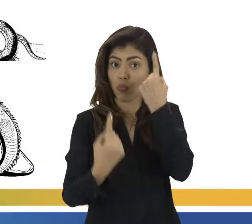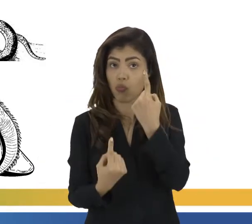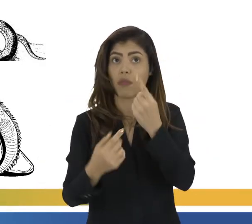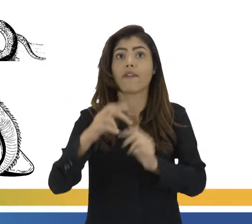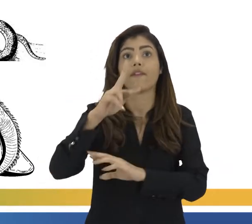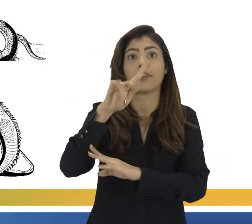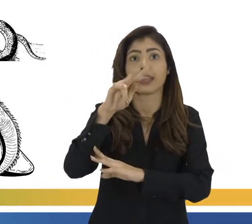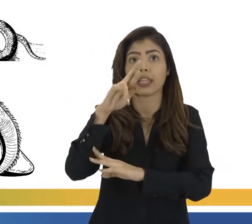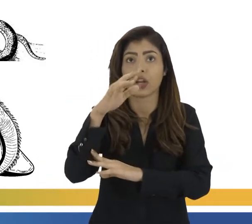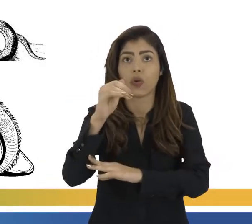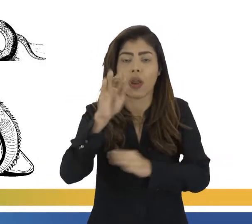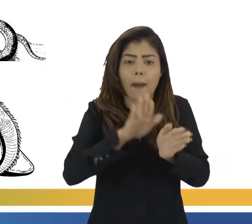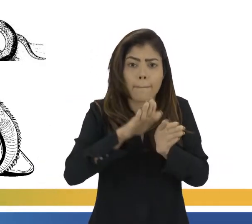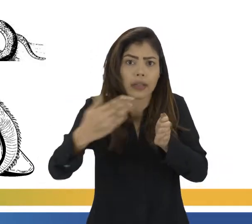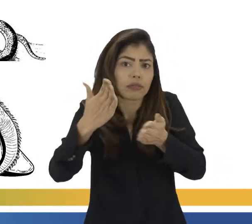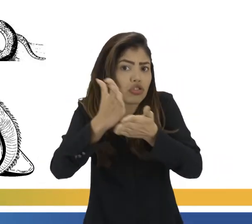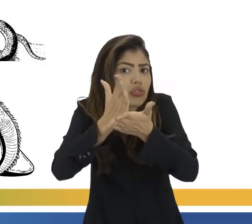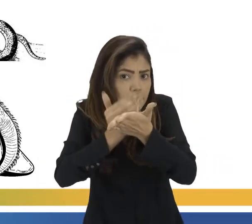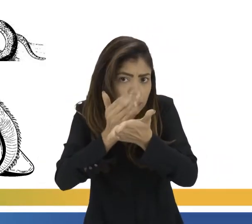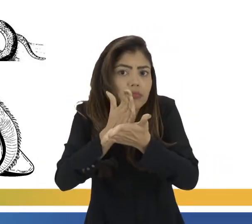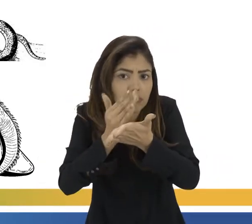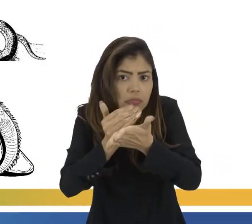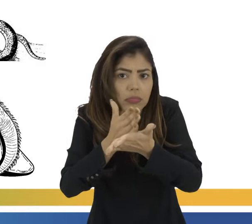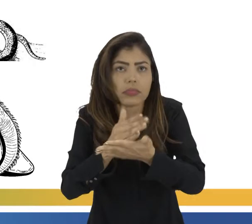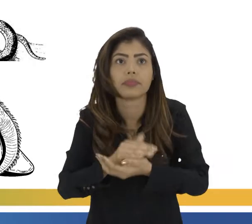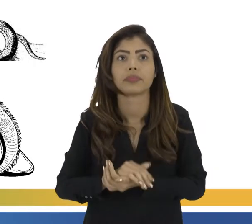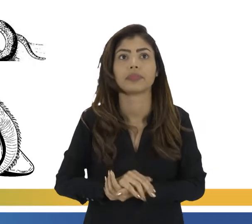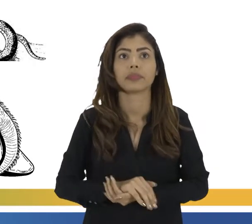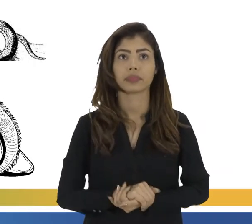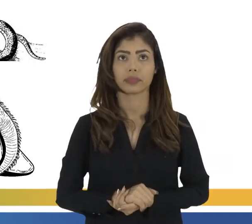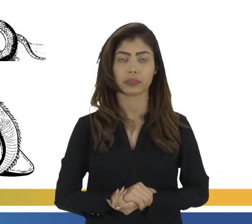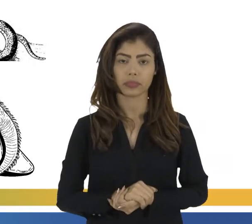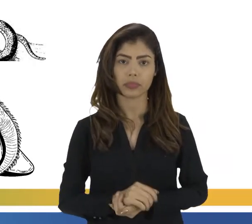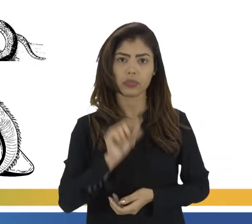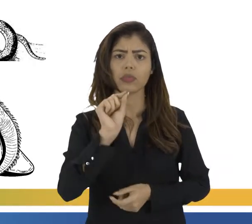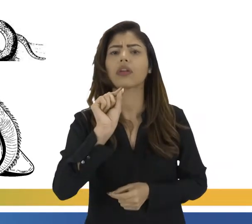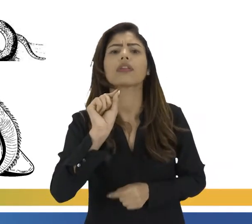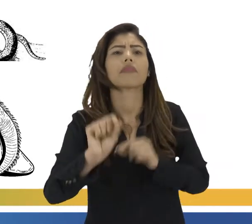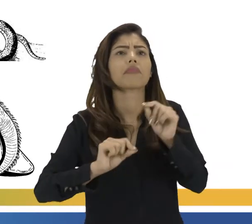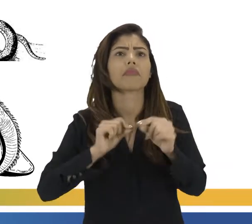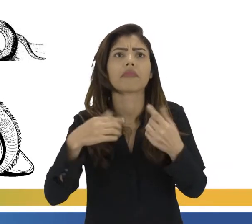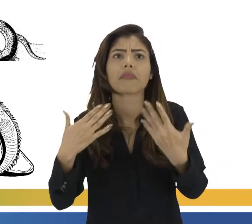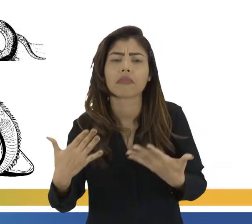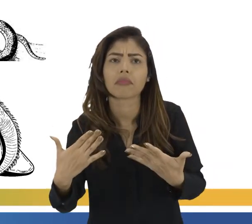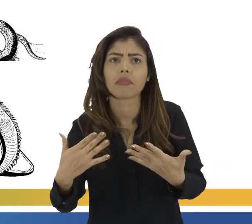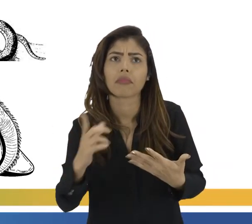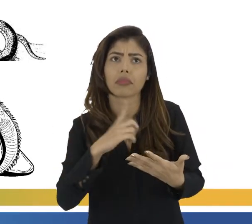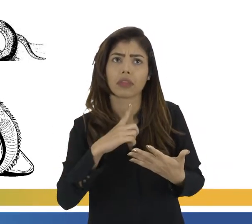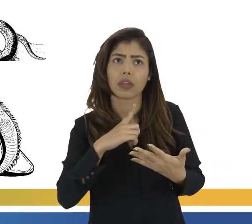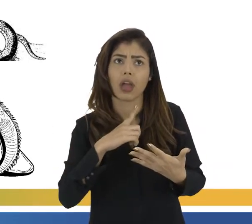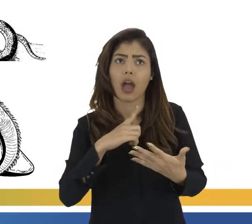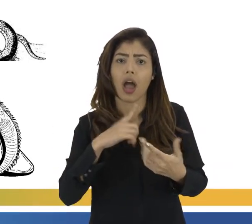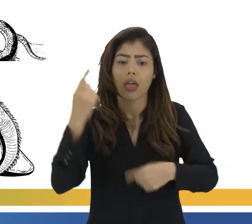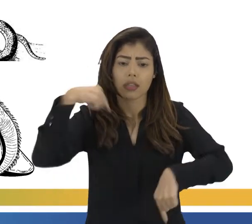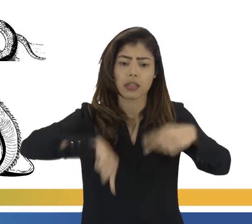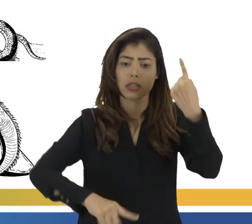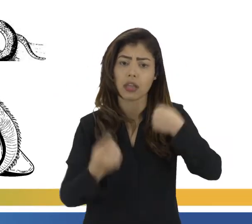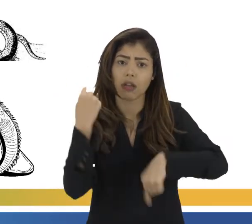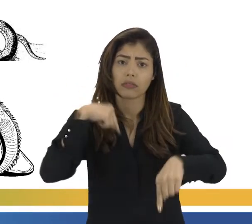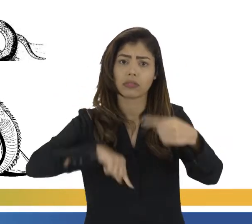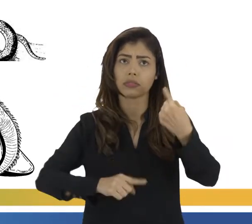ou seja, parcialmente dividido. Então, o que é que vai acontecer? Nesse momento, a